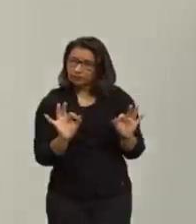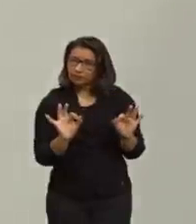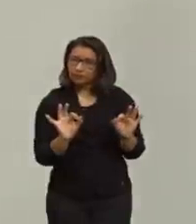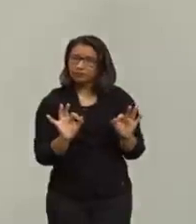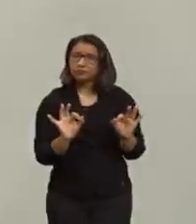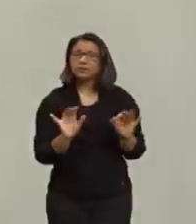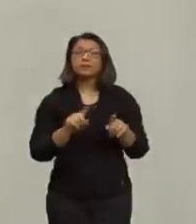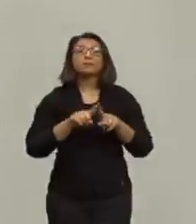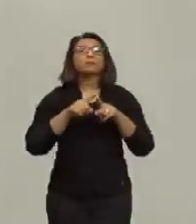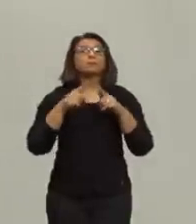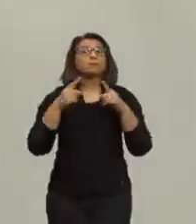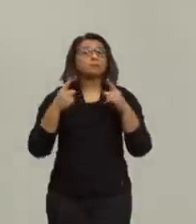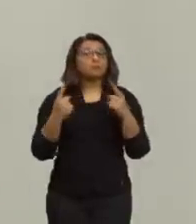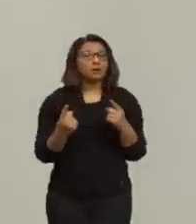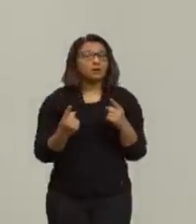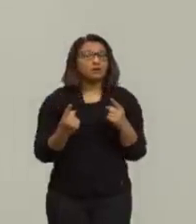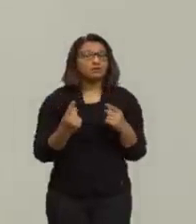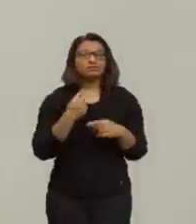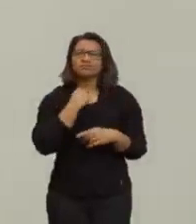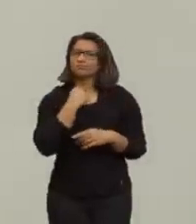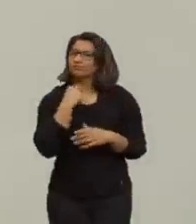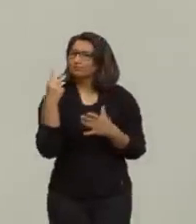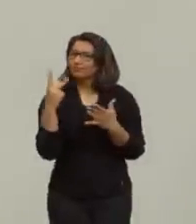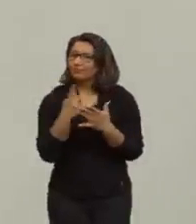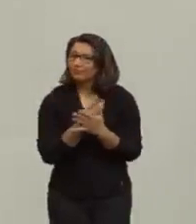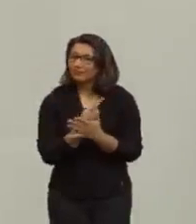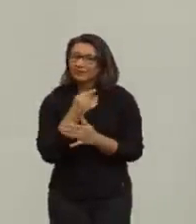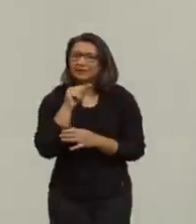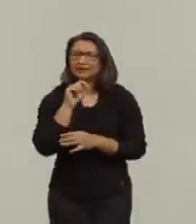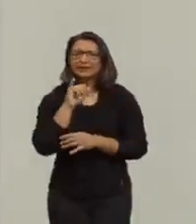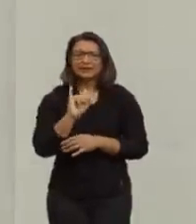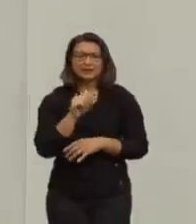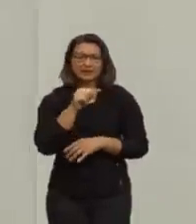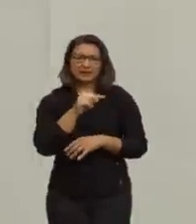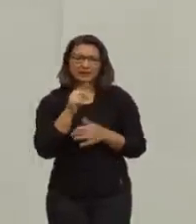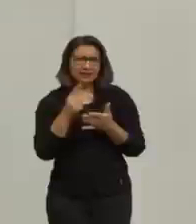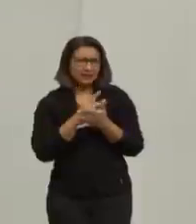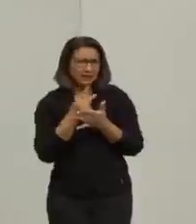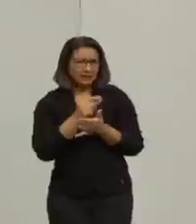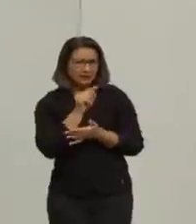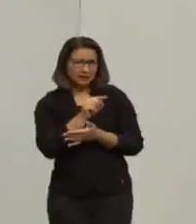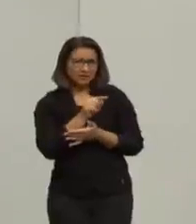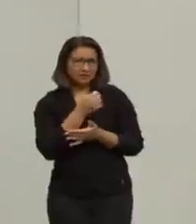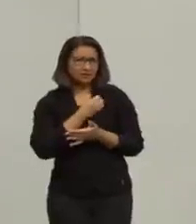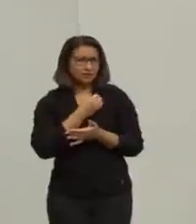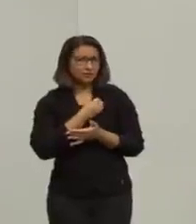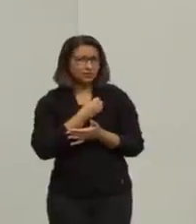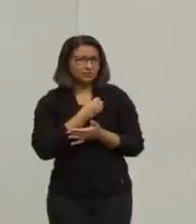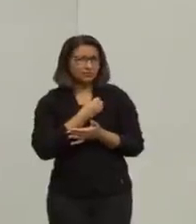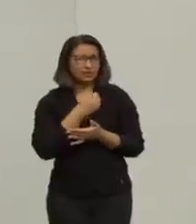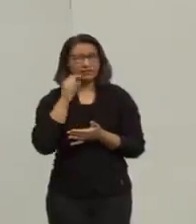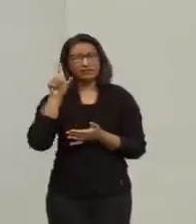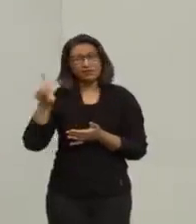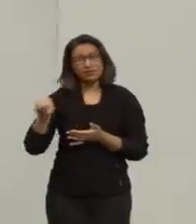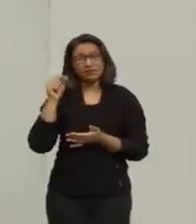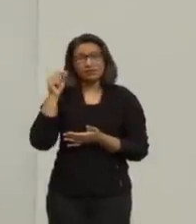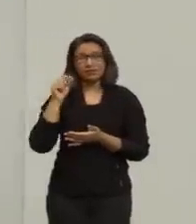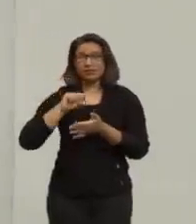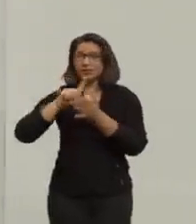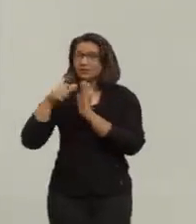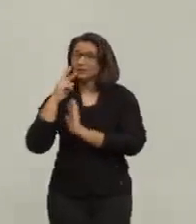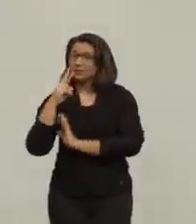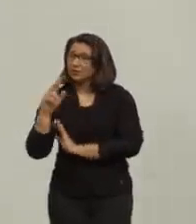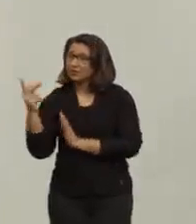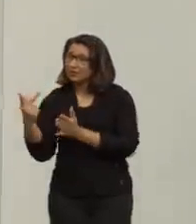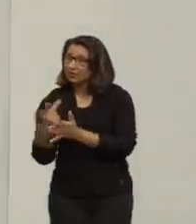né, mas não dá para errar. Porque se erra esse cálculo simplesinho lá na prova, daí vai escolher a alternativa que não é a correta.